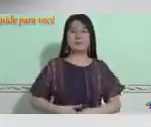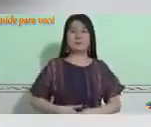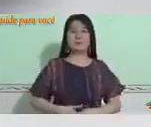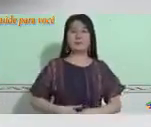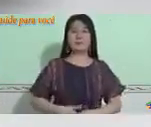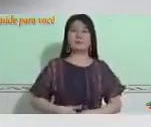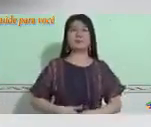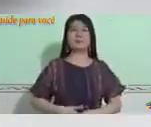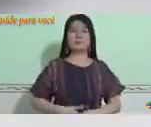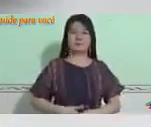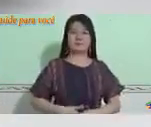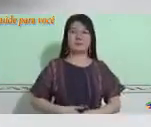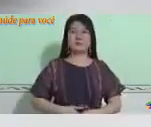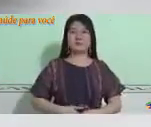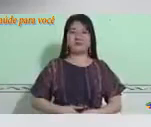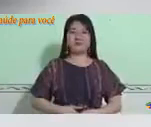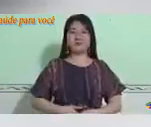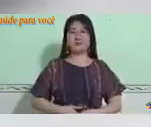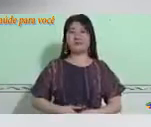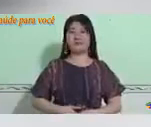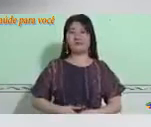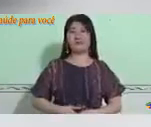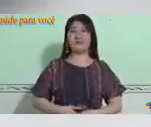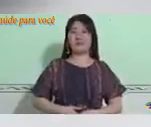fetal, por exemplo.